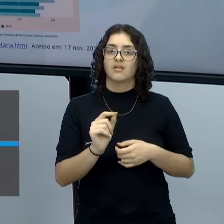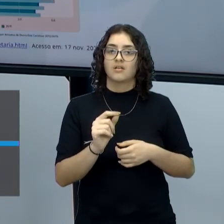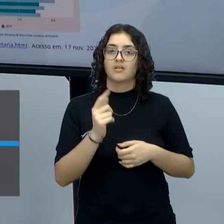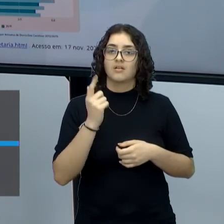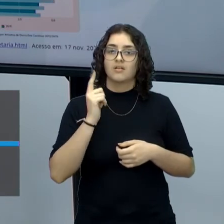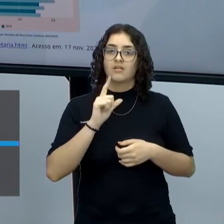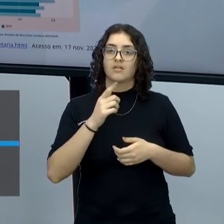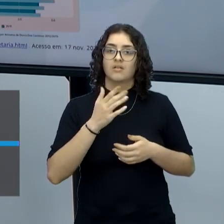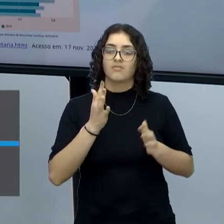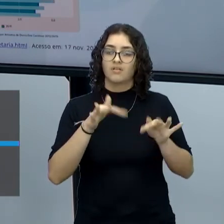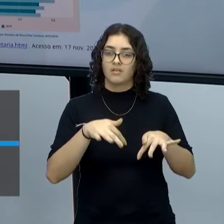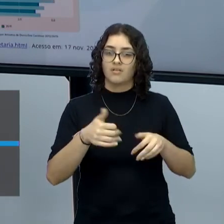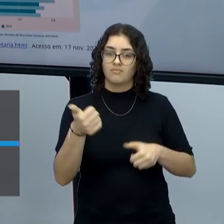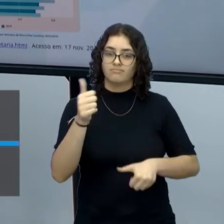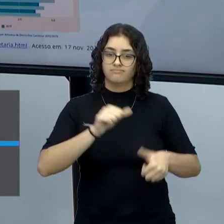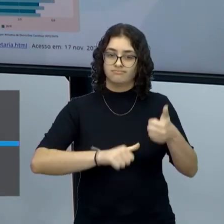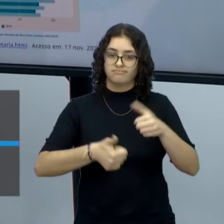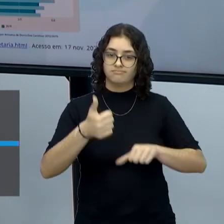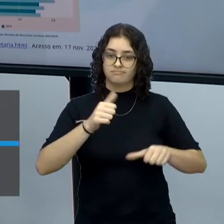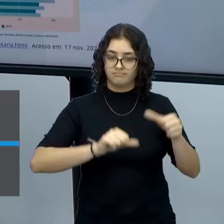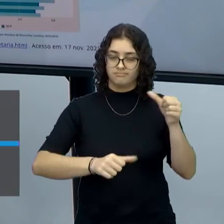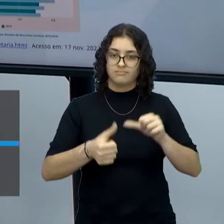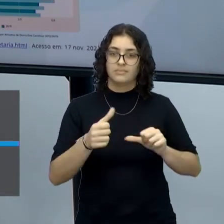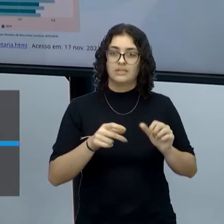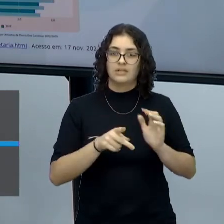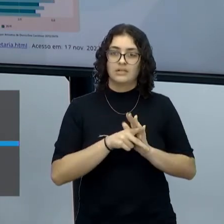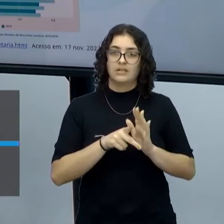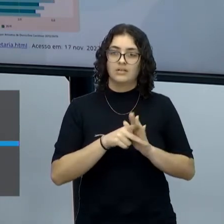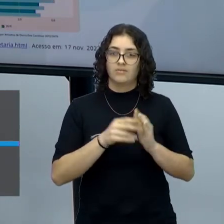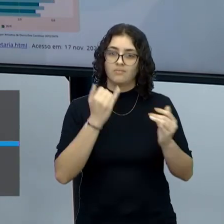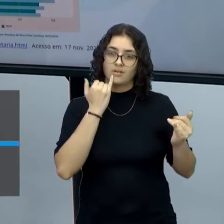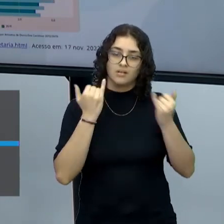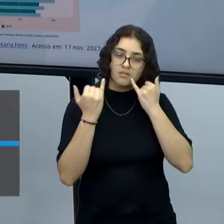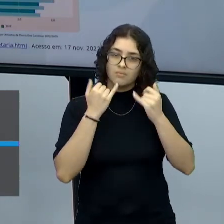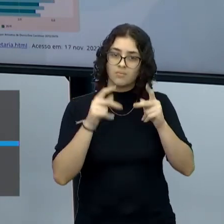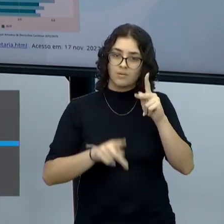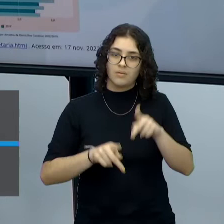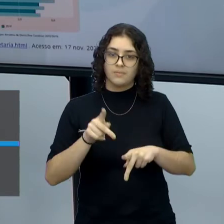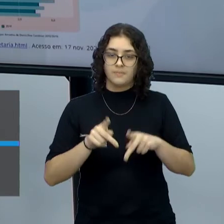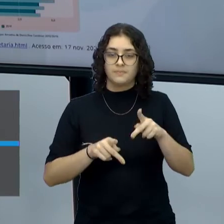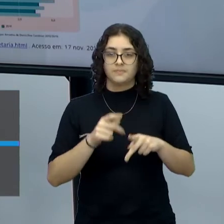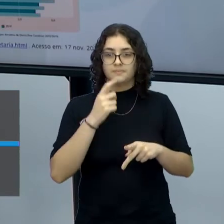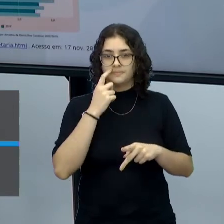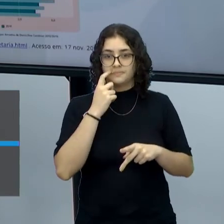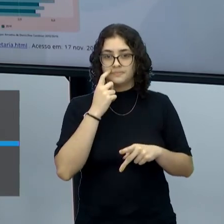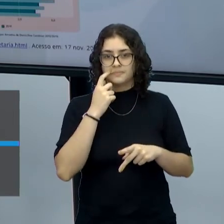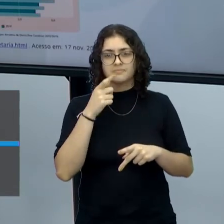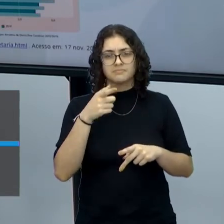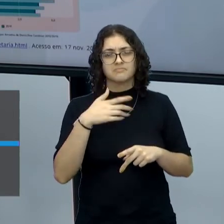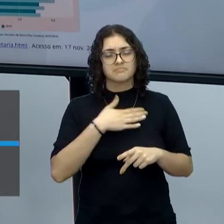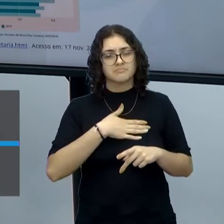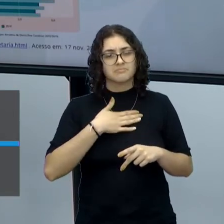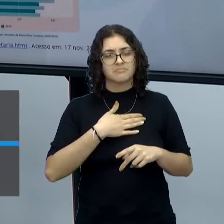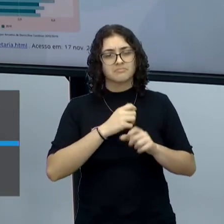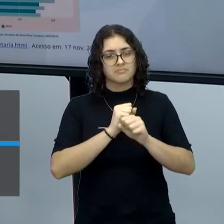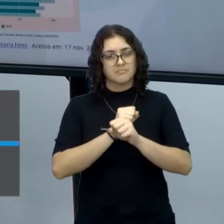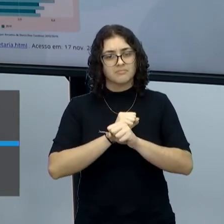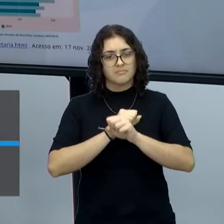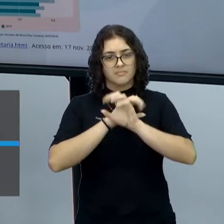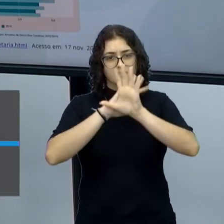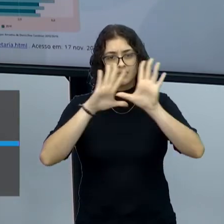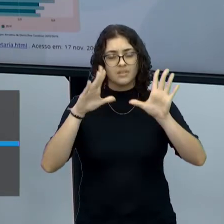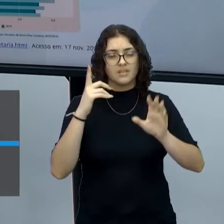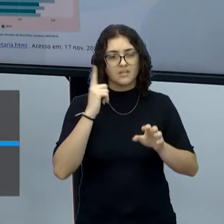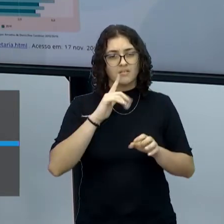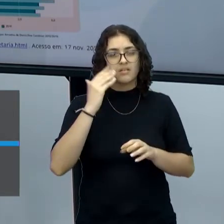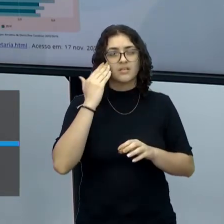terminar de avaliar aí, né, de ver essa questão de dados populacionais, eu espero que tenha ficado assim de um jeito que todo mundo